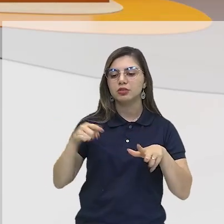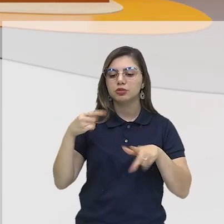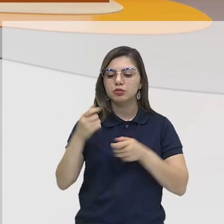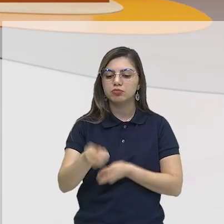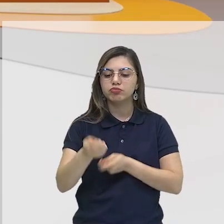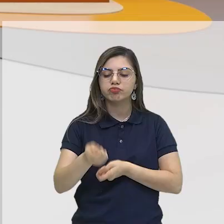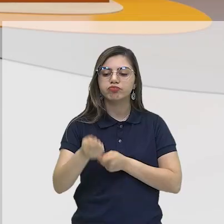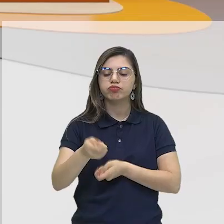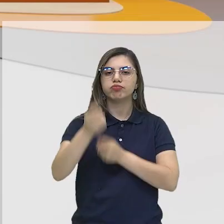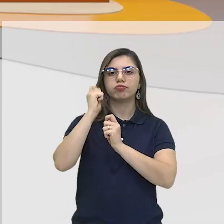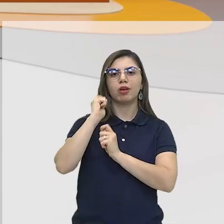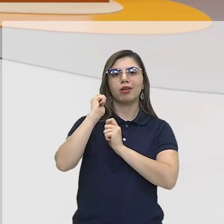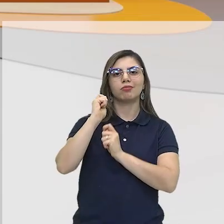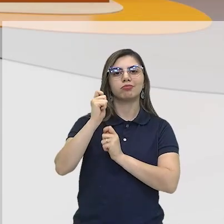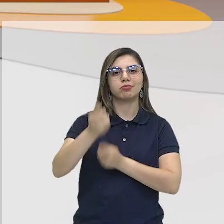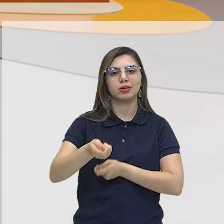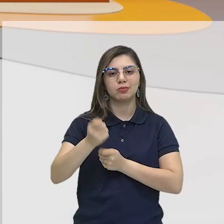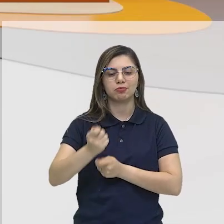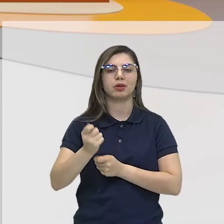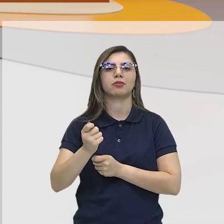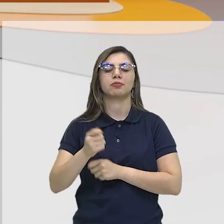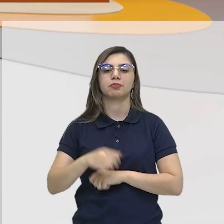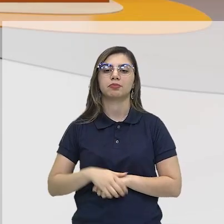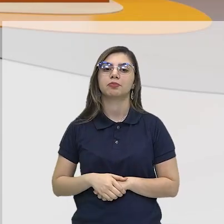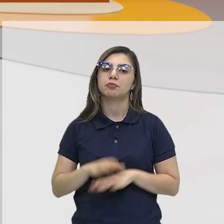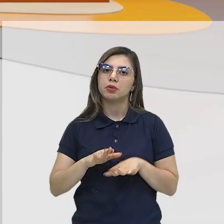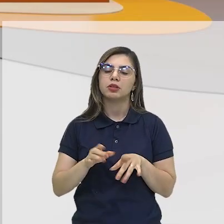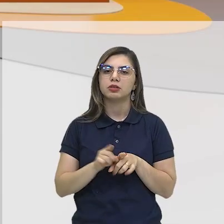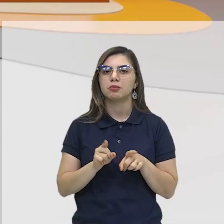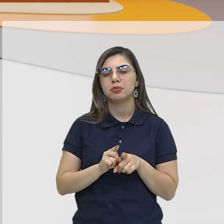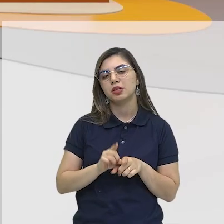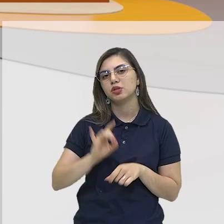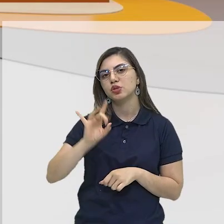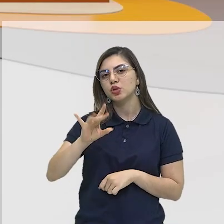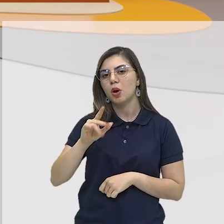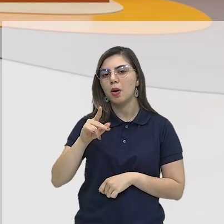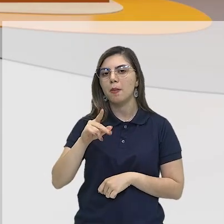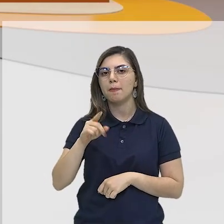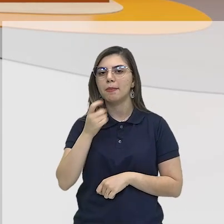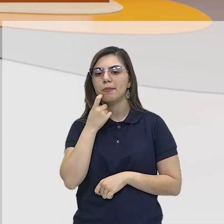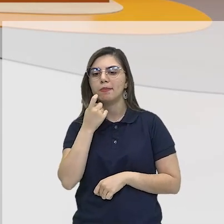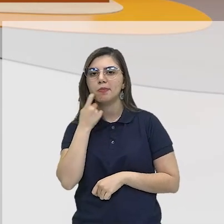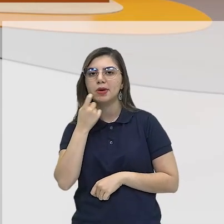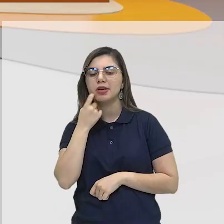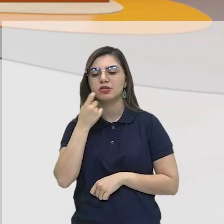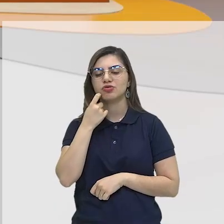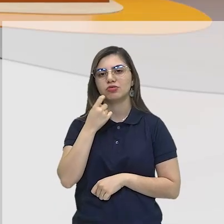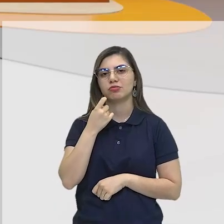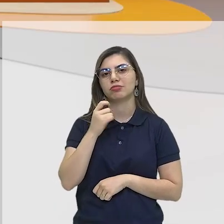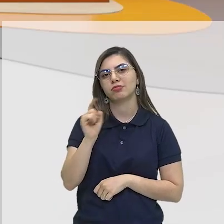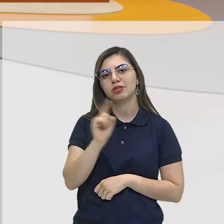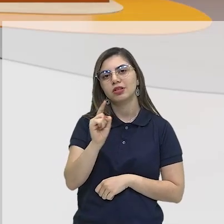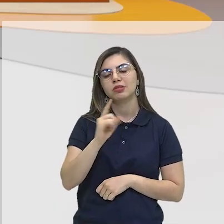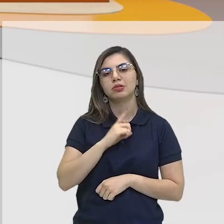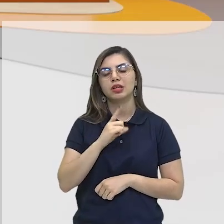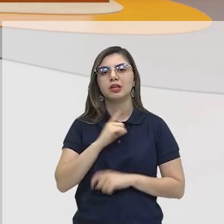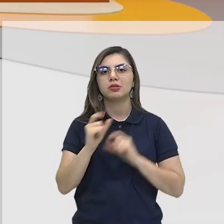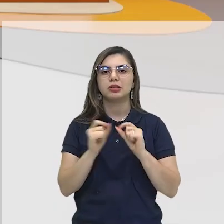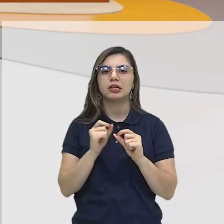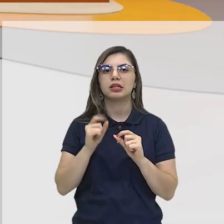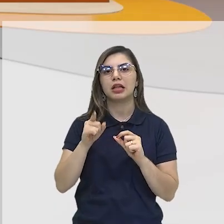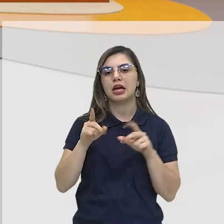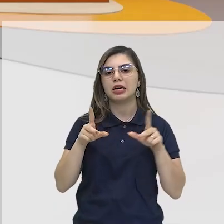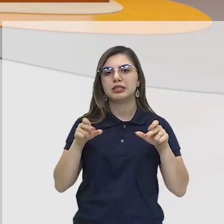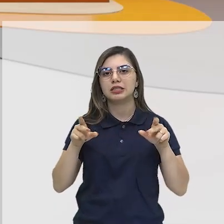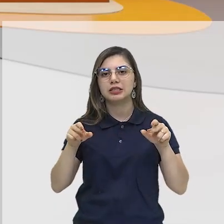retirada de peixes. Temos na pesca marinha e também na pesca fluvial a retirada de camarões,